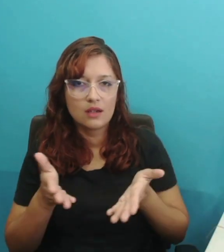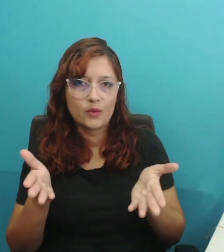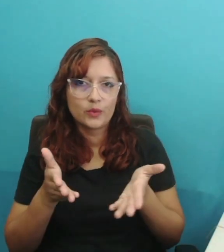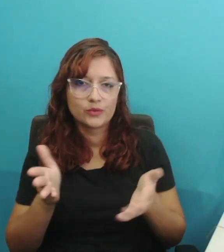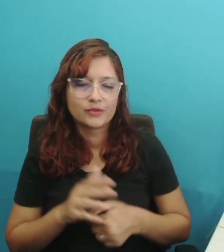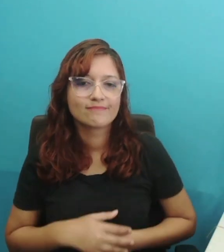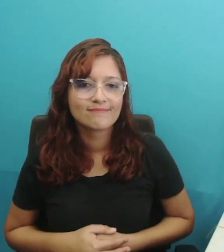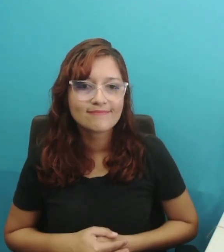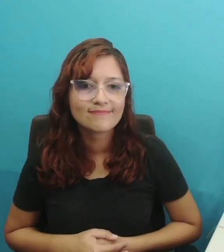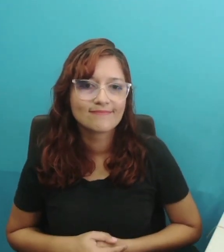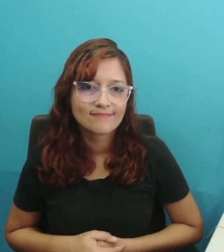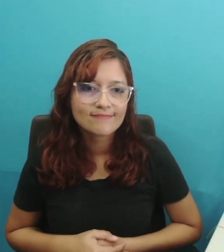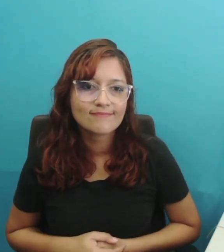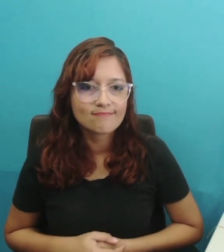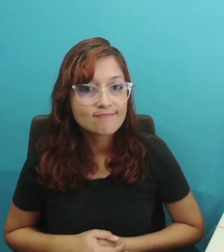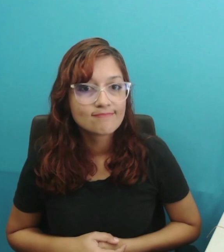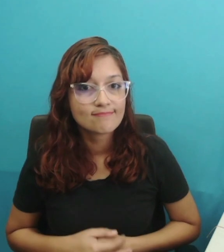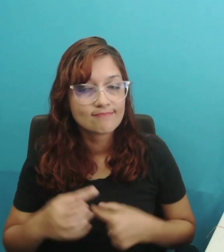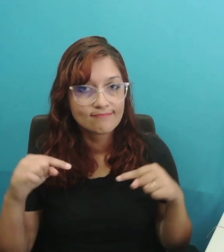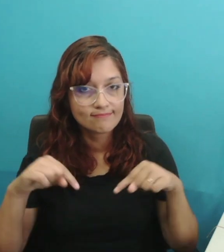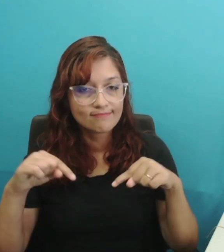Aqui, ó, está no presente.